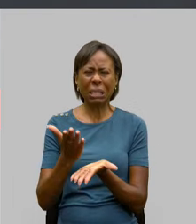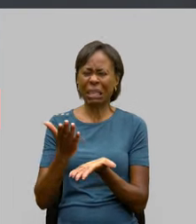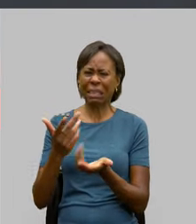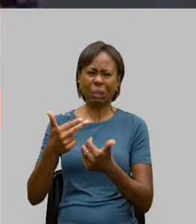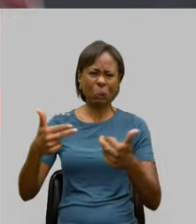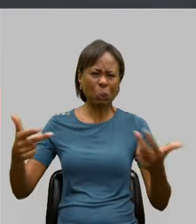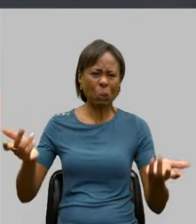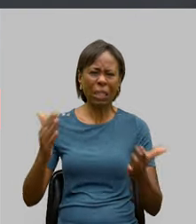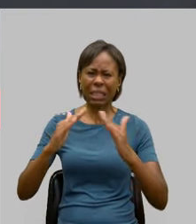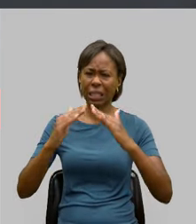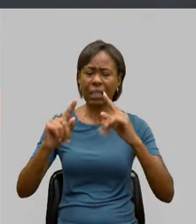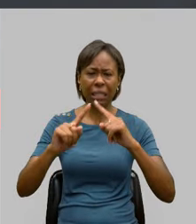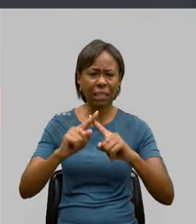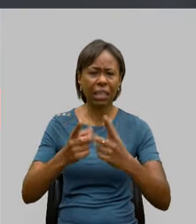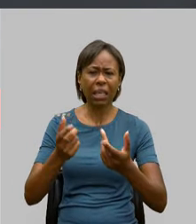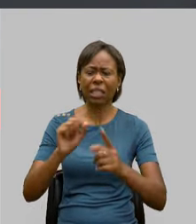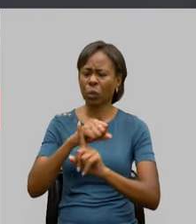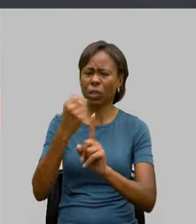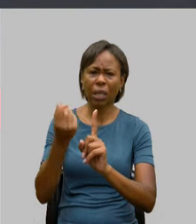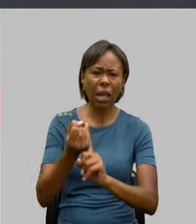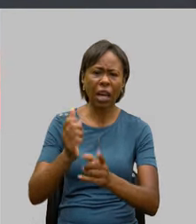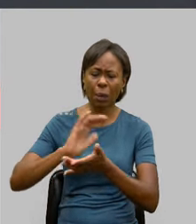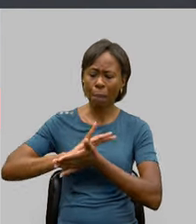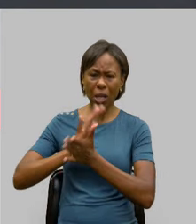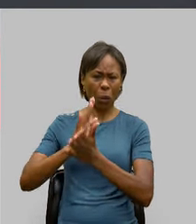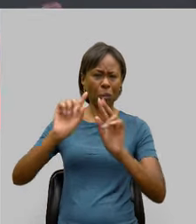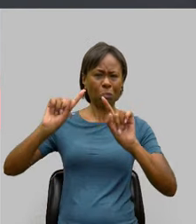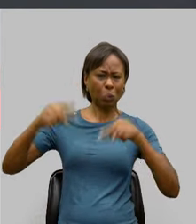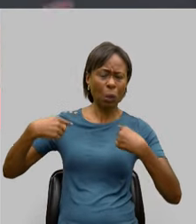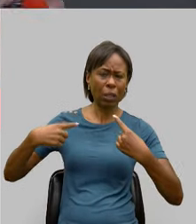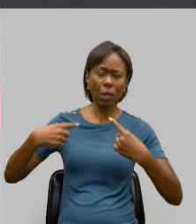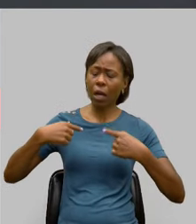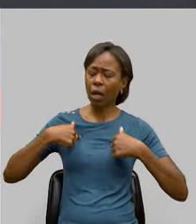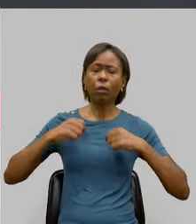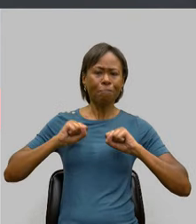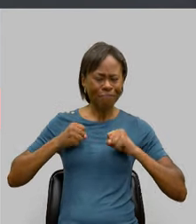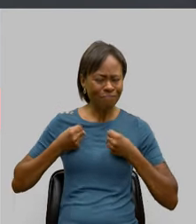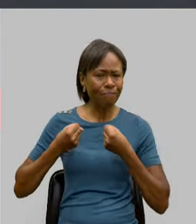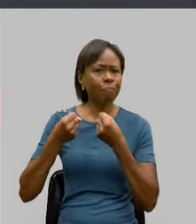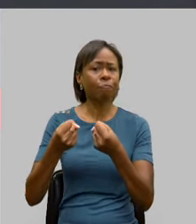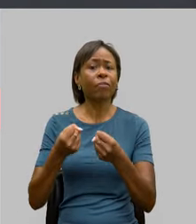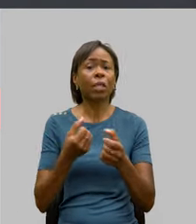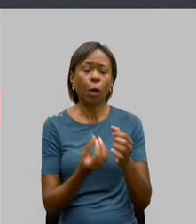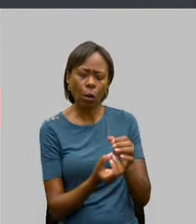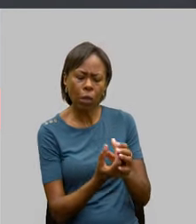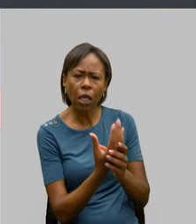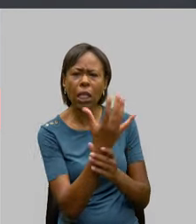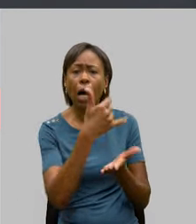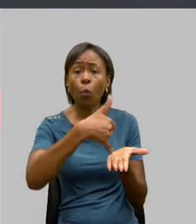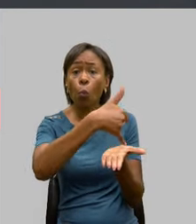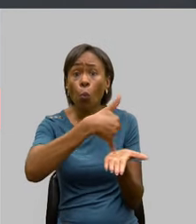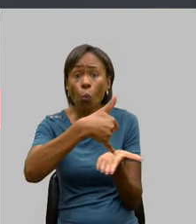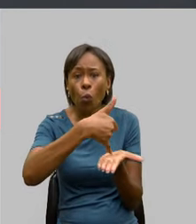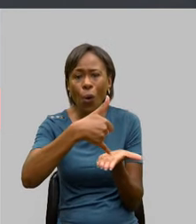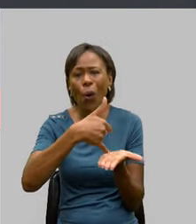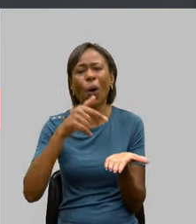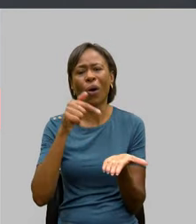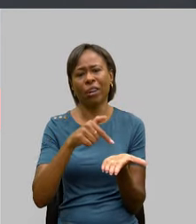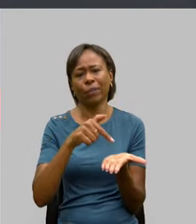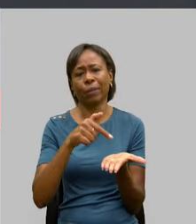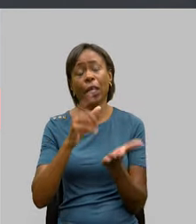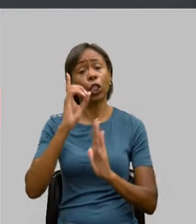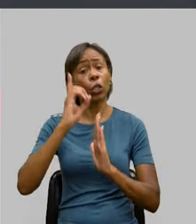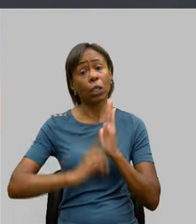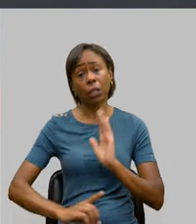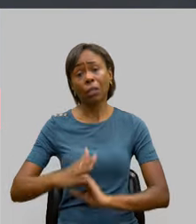igreja de uma sociedade para poder plantar cultivar e fazer o óleo de cannabis é um direito eu eu tinha